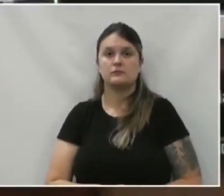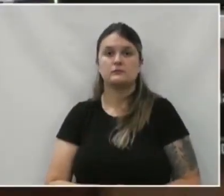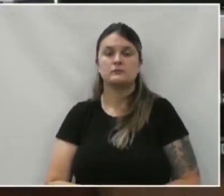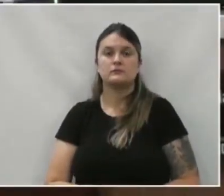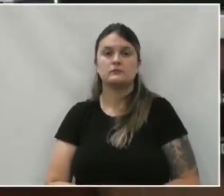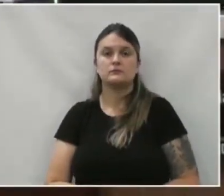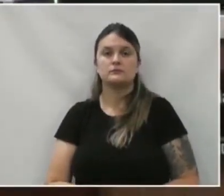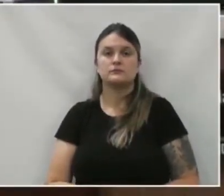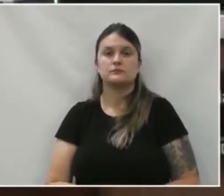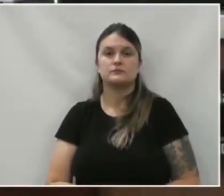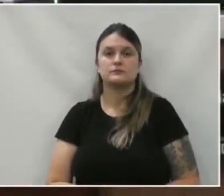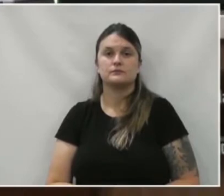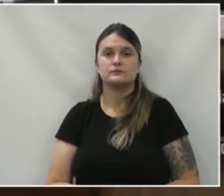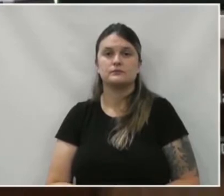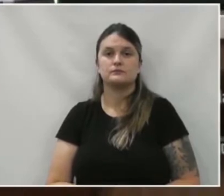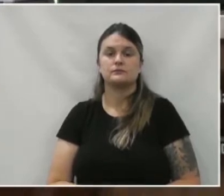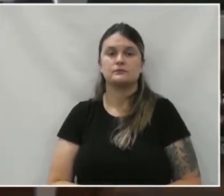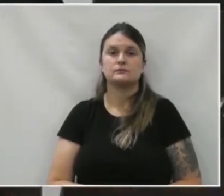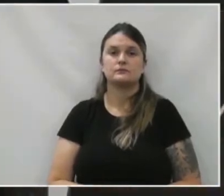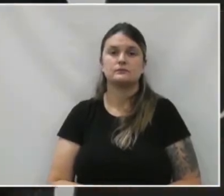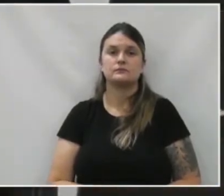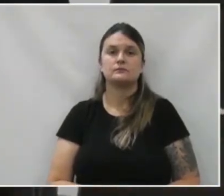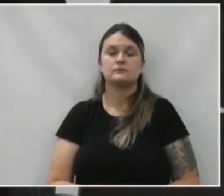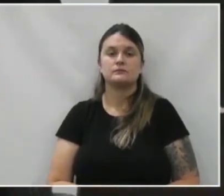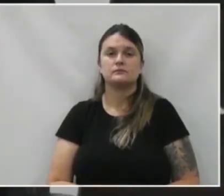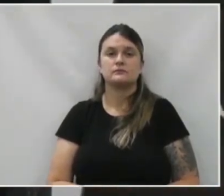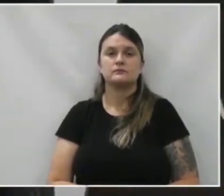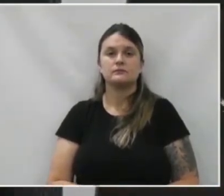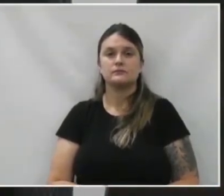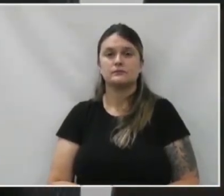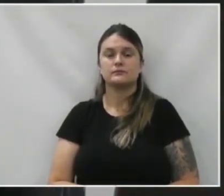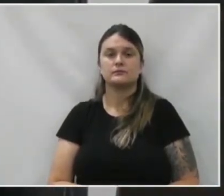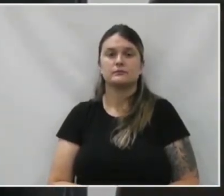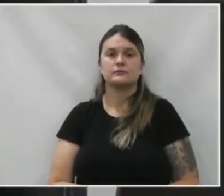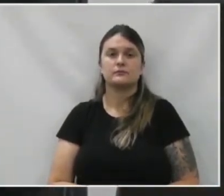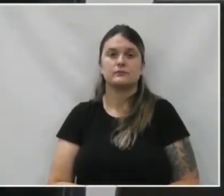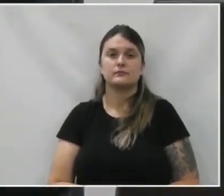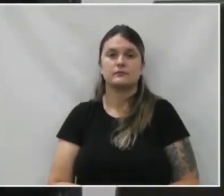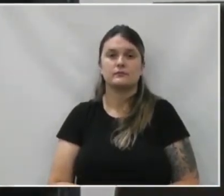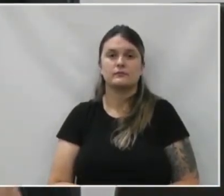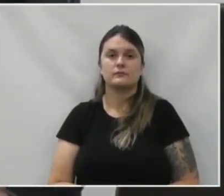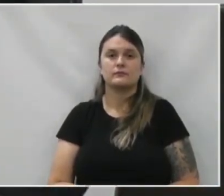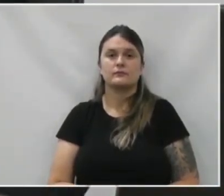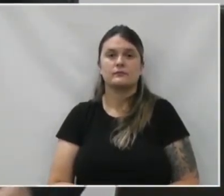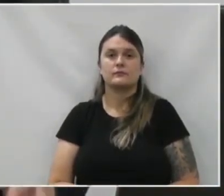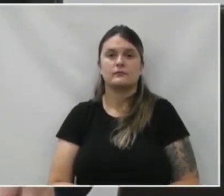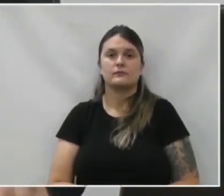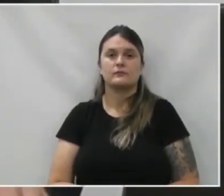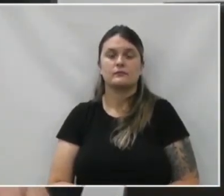emergencial de prevenção de contágio pelo coronavírus, Covid-19. Hilton Santim